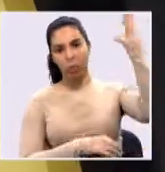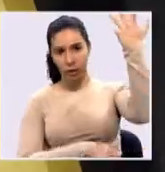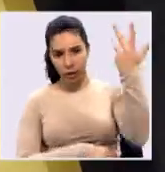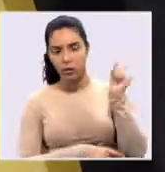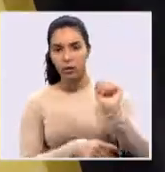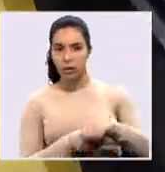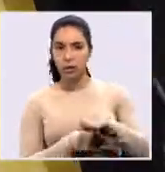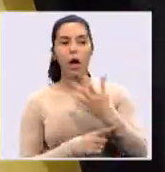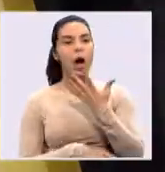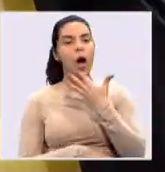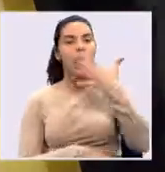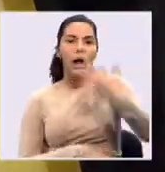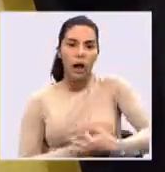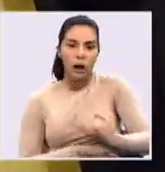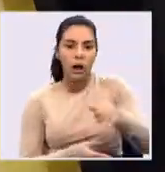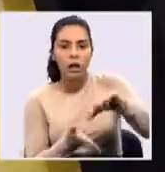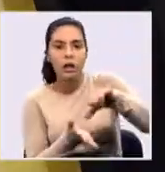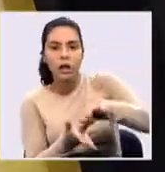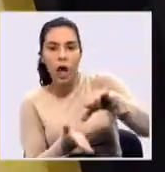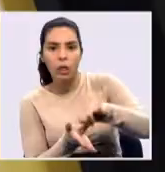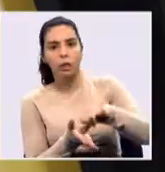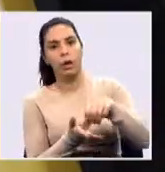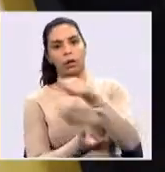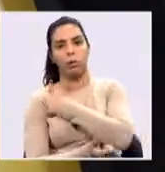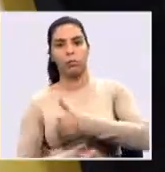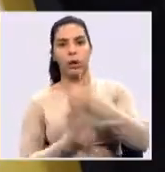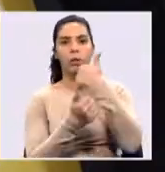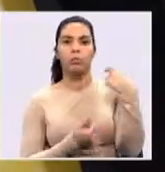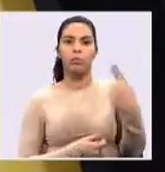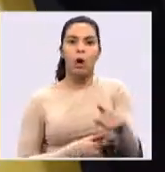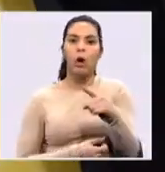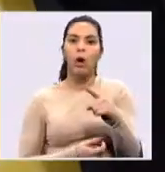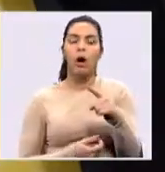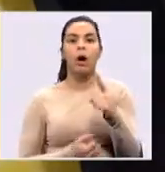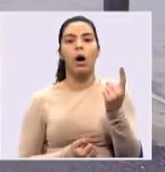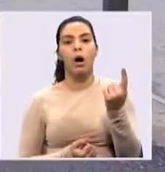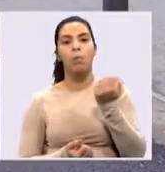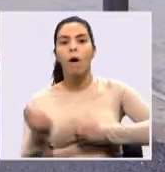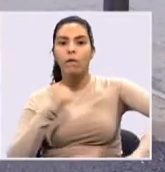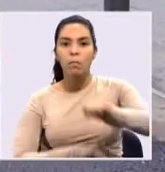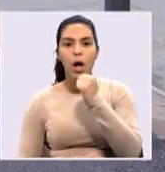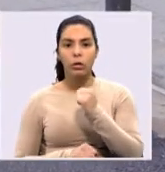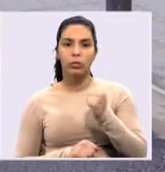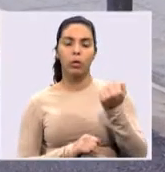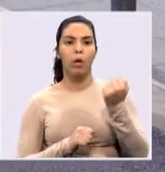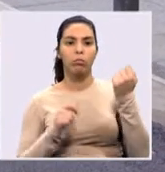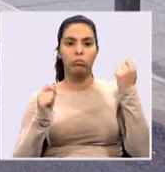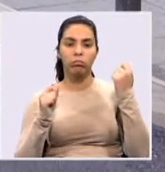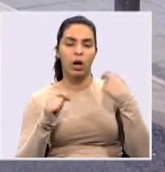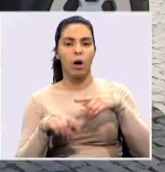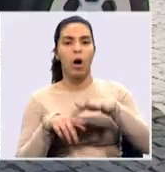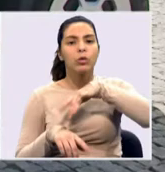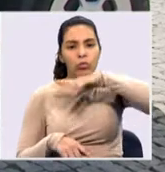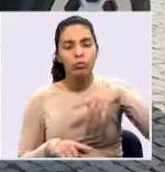projeto? Acreditamos que no futuro as cidades, o centro das cidades, vai ser feito apenas de mobilidade suave e sem